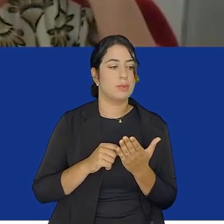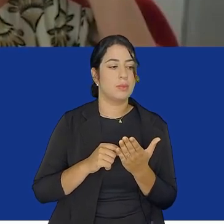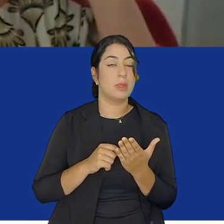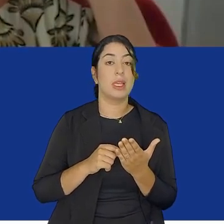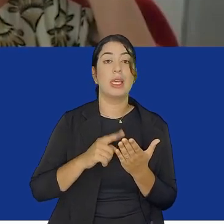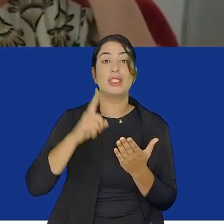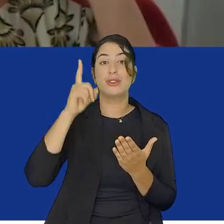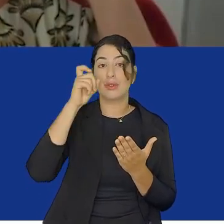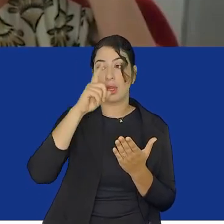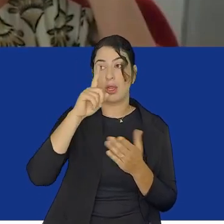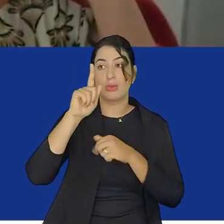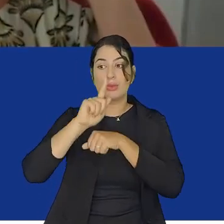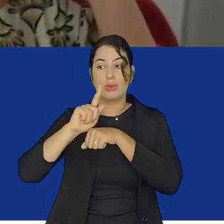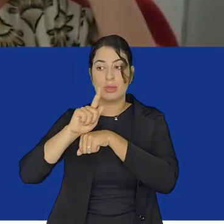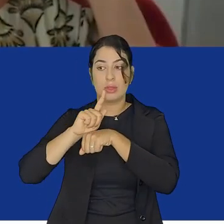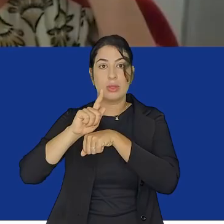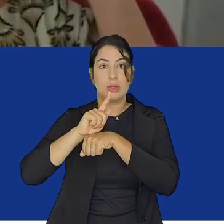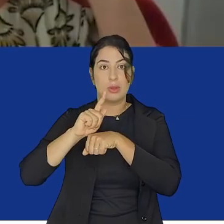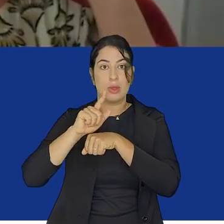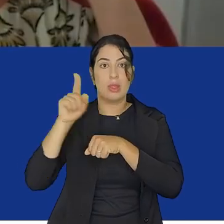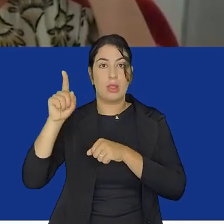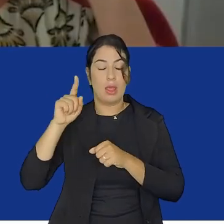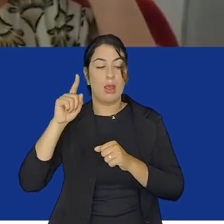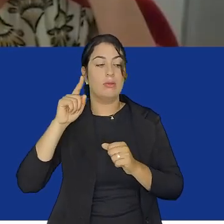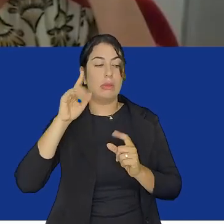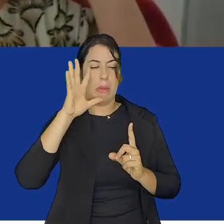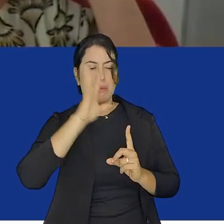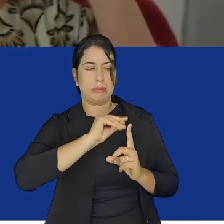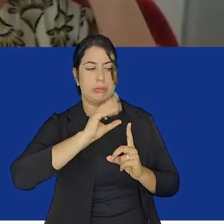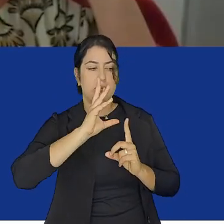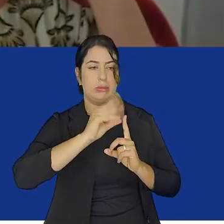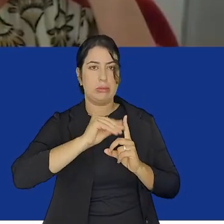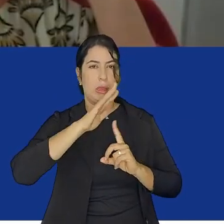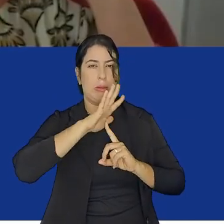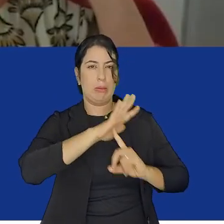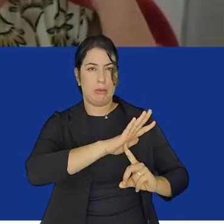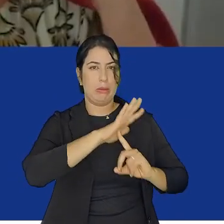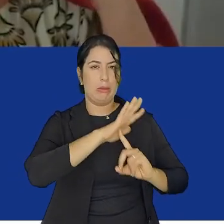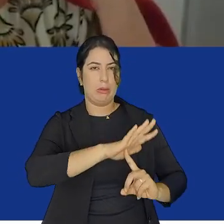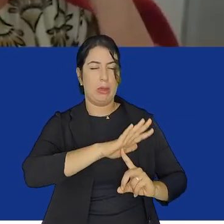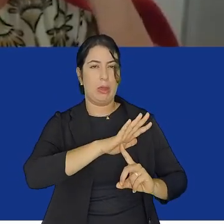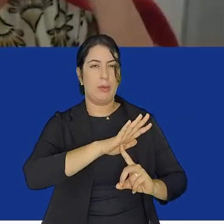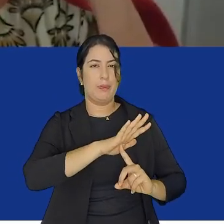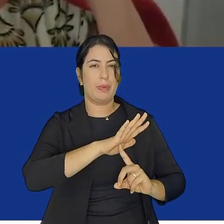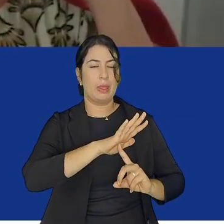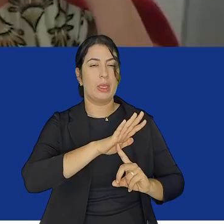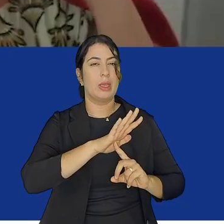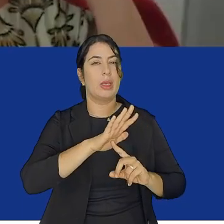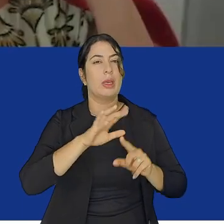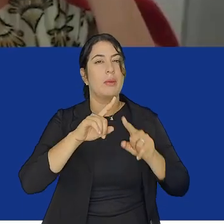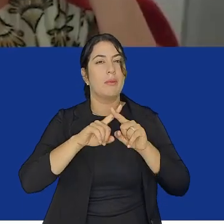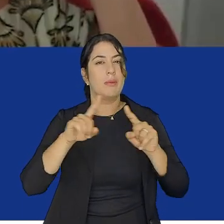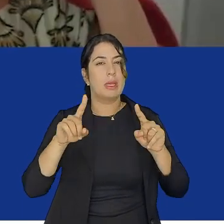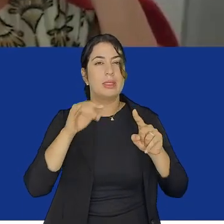Falar sobre as dificuldades do gestor que pratica o assédio não vulnerabiliza aquelas pessoas